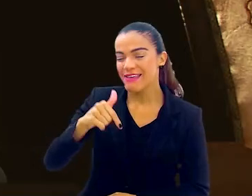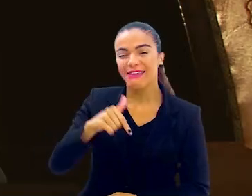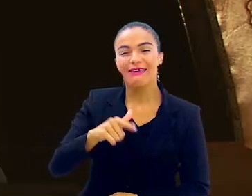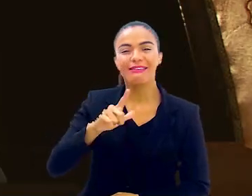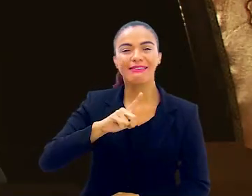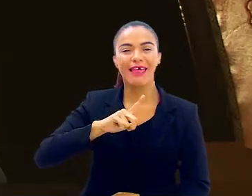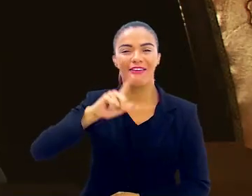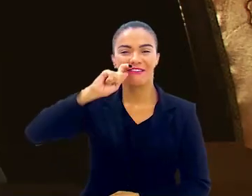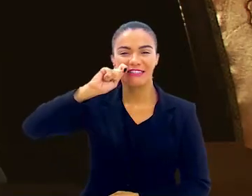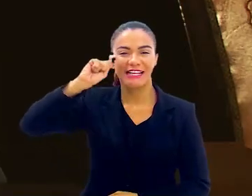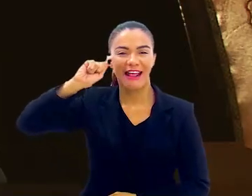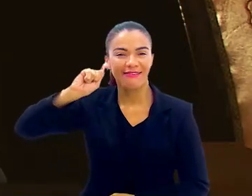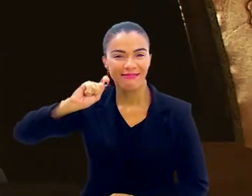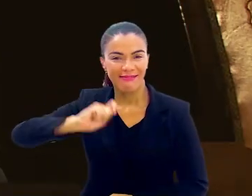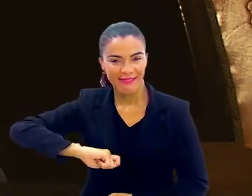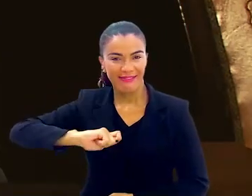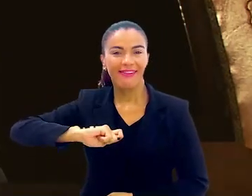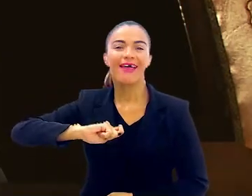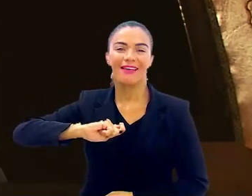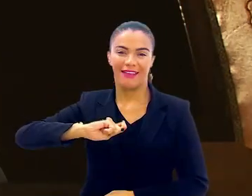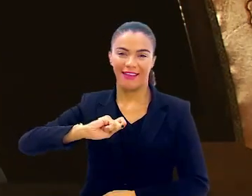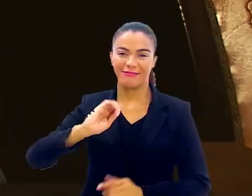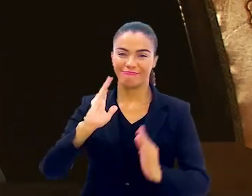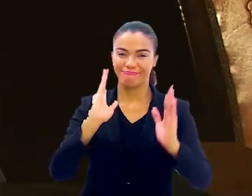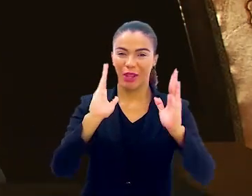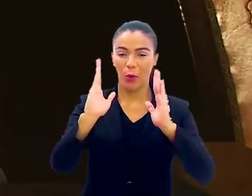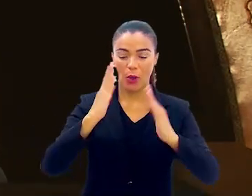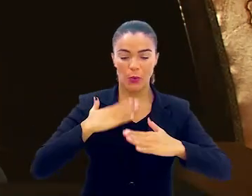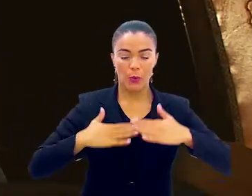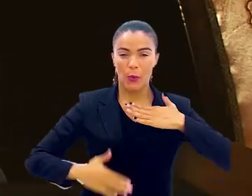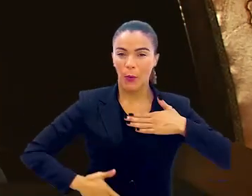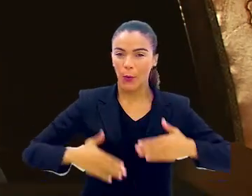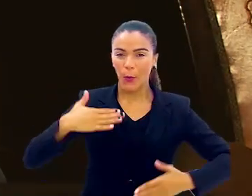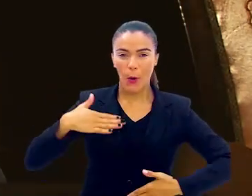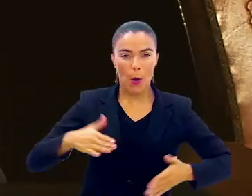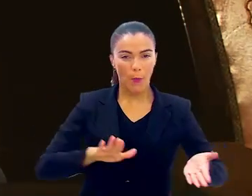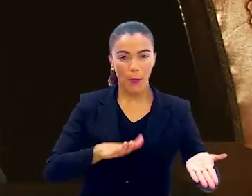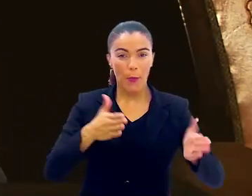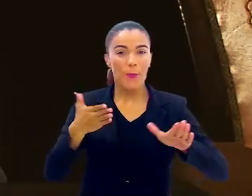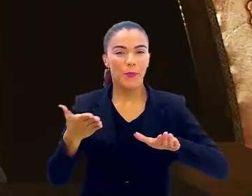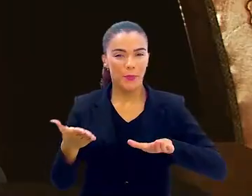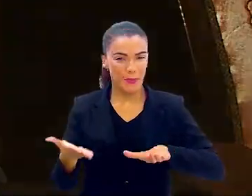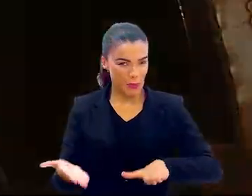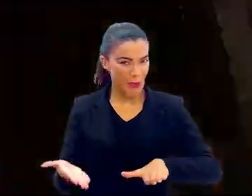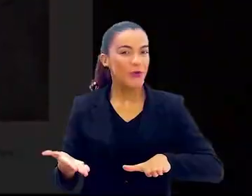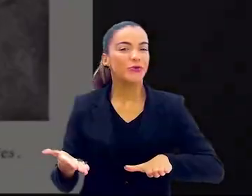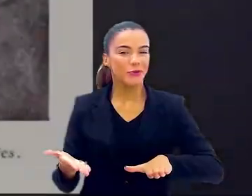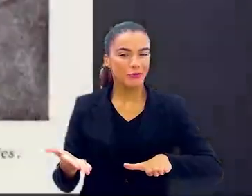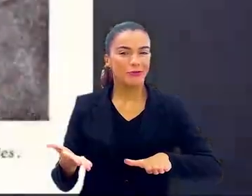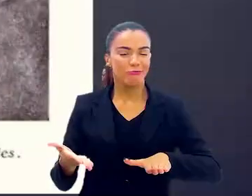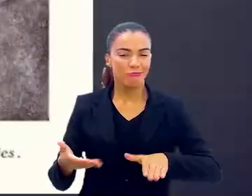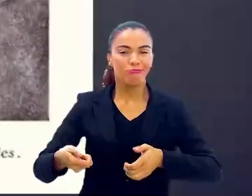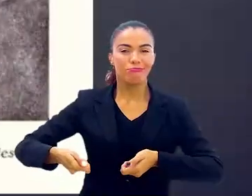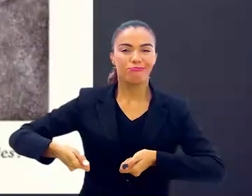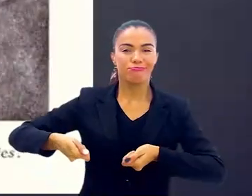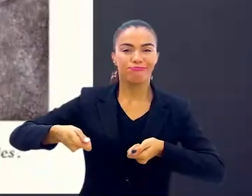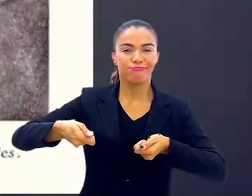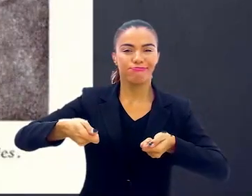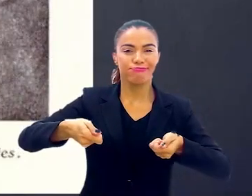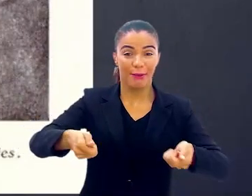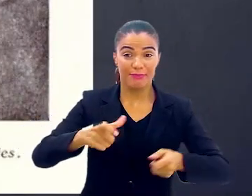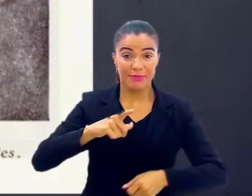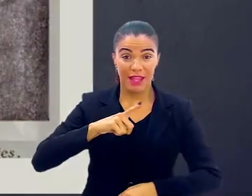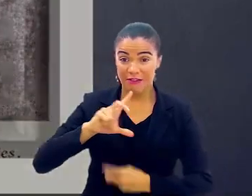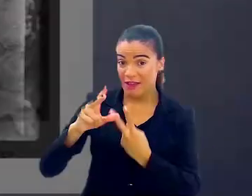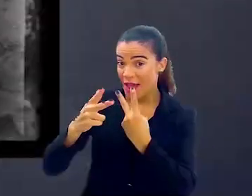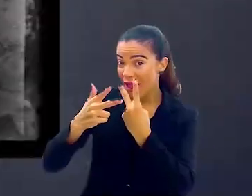por aqui passou Tiradentes, né? Enquanto alferes, enquanto morto, né? Enfim. Aqui teve a